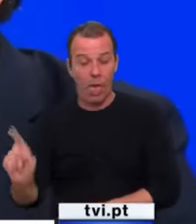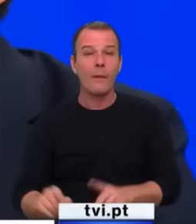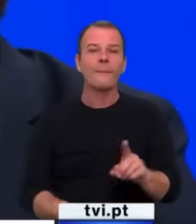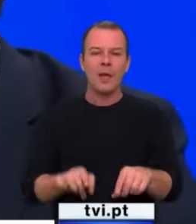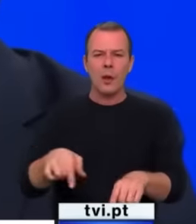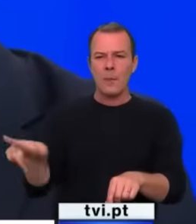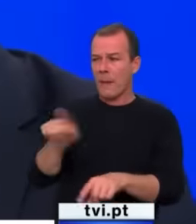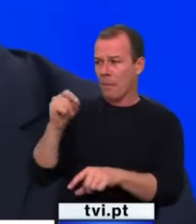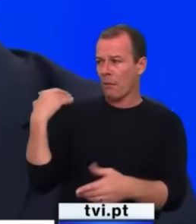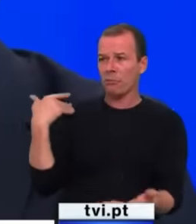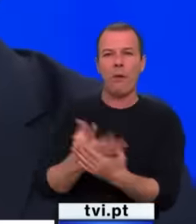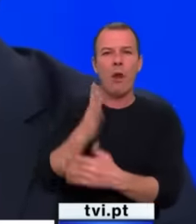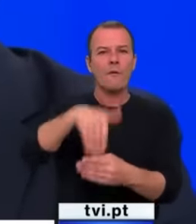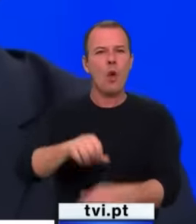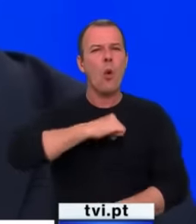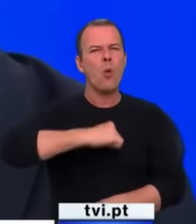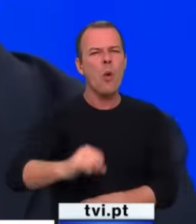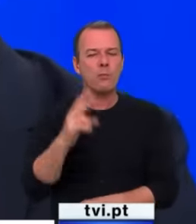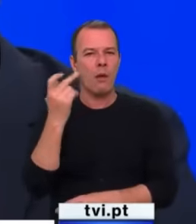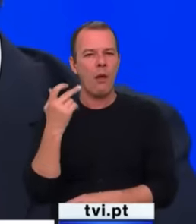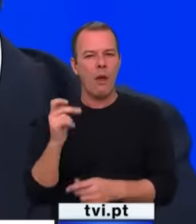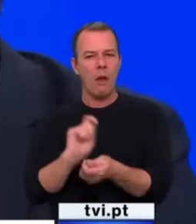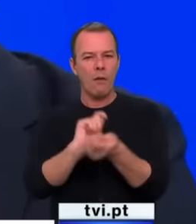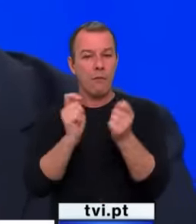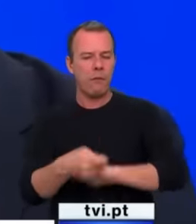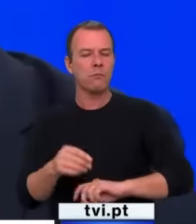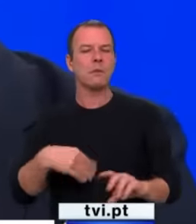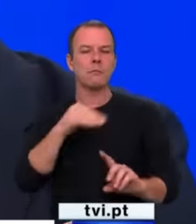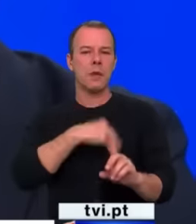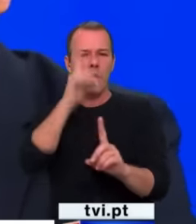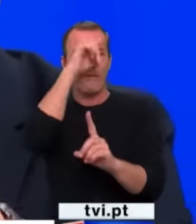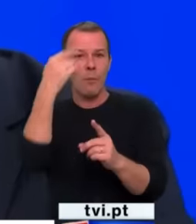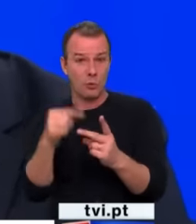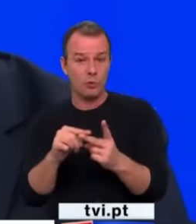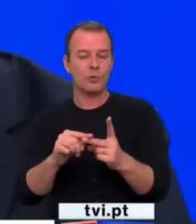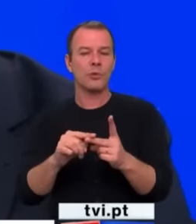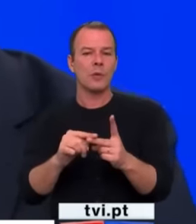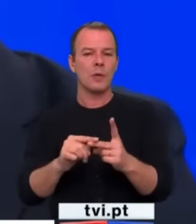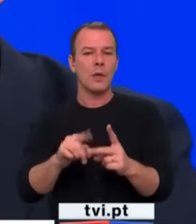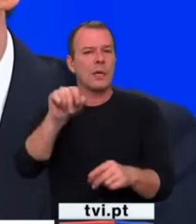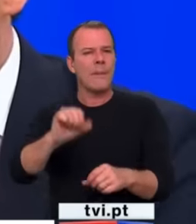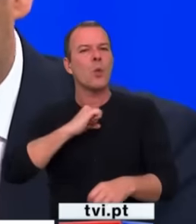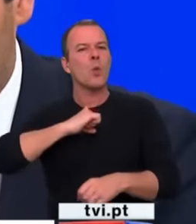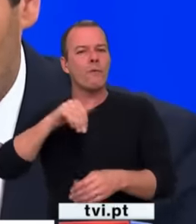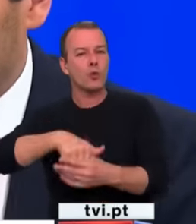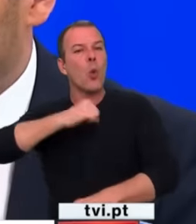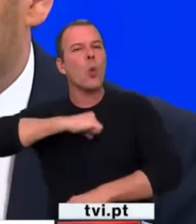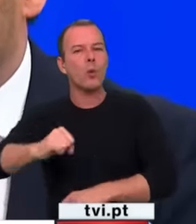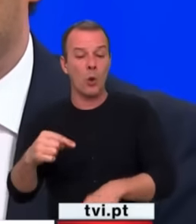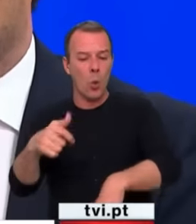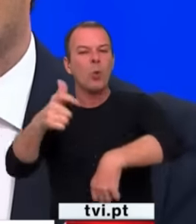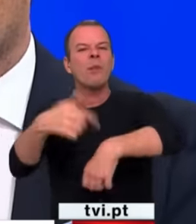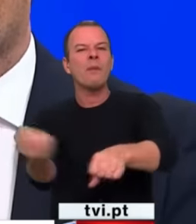votou contra a reforma dos enfermeiros, contra os aumentos no Serviço Nacional de Saúde, nomeadamente dos salários e até contra o tempo de serviço dos professores. E agora quer uma medida